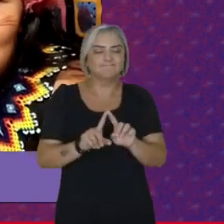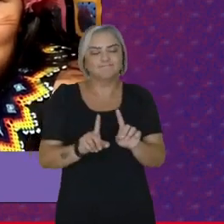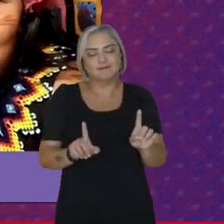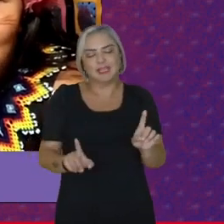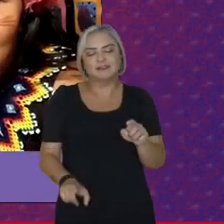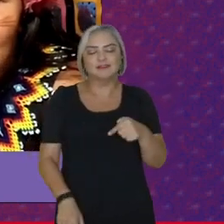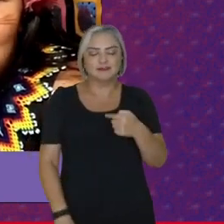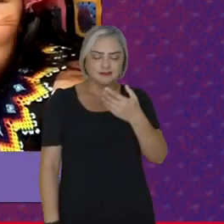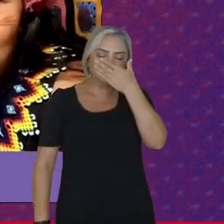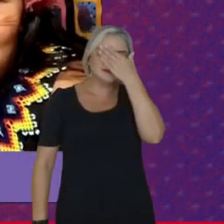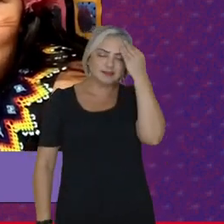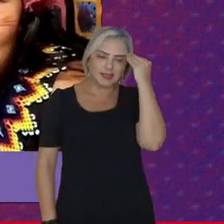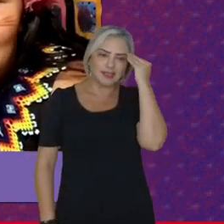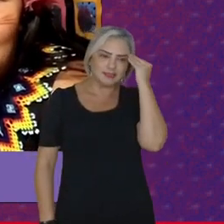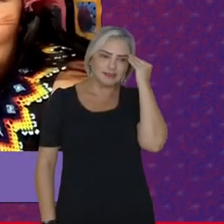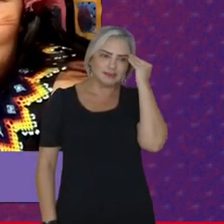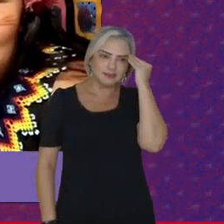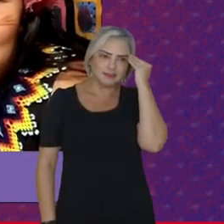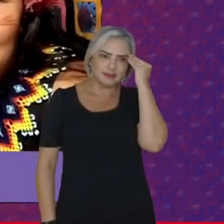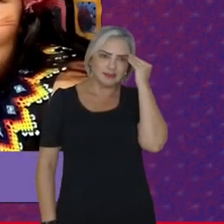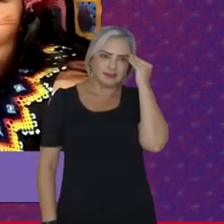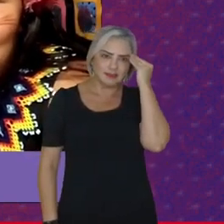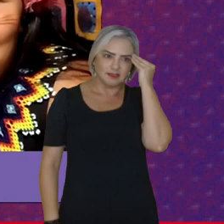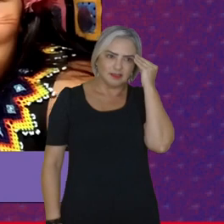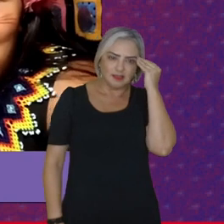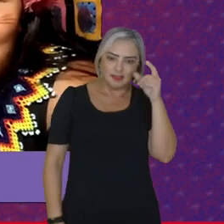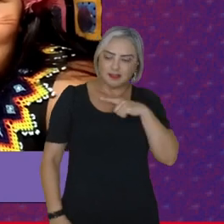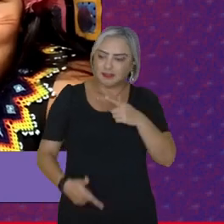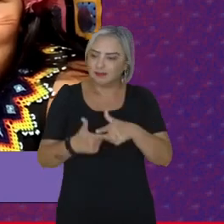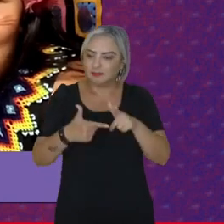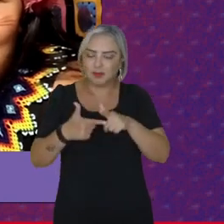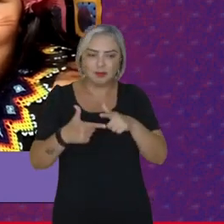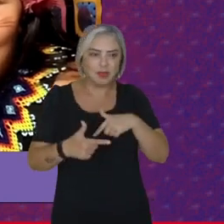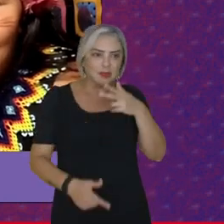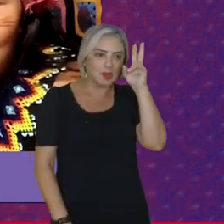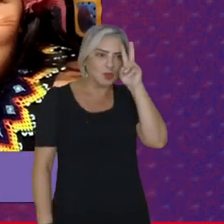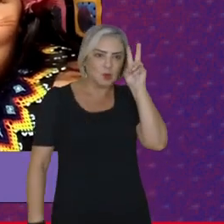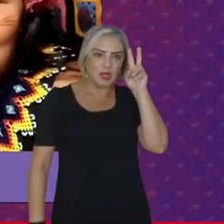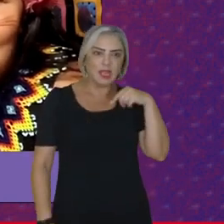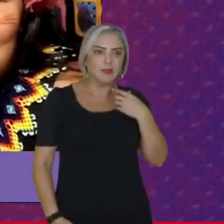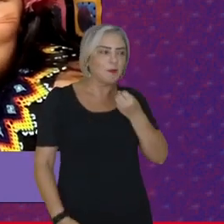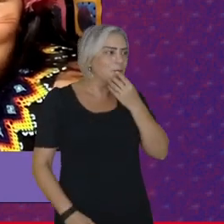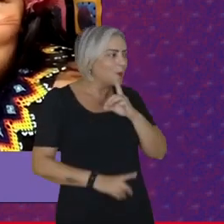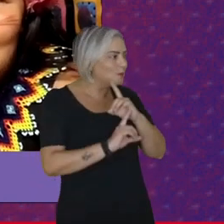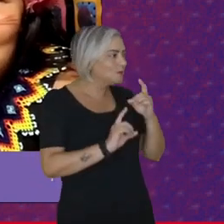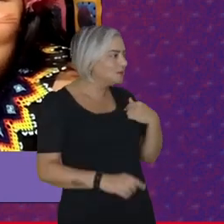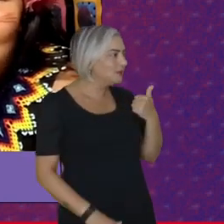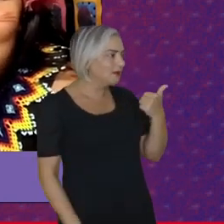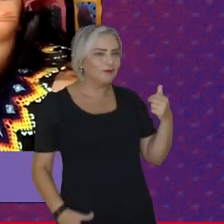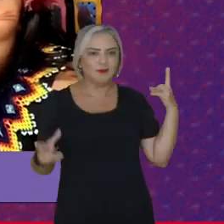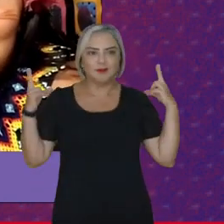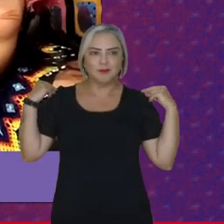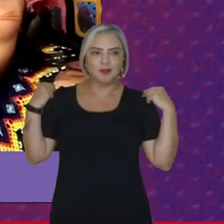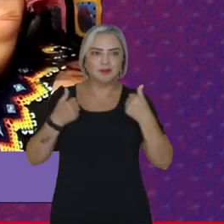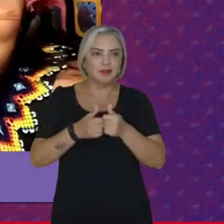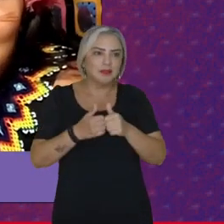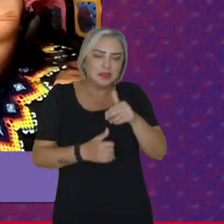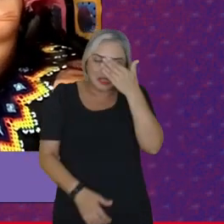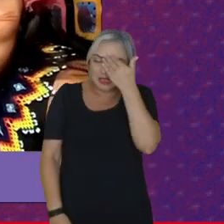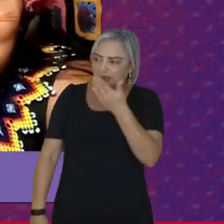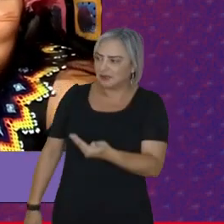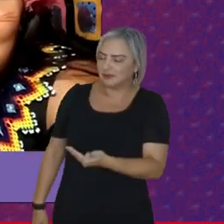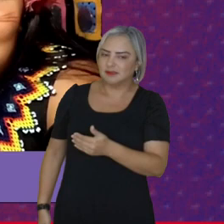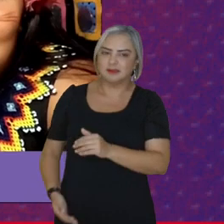gente esquece aquilo que a gente faz. Está com tanto problema que não lembra de dar um bom dia para o motorista do ônibus, nem de